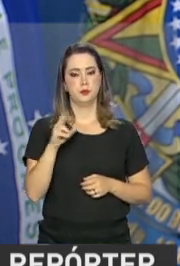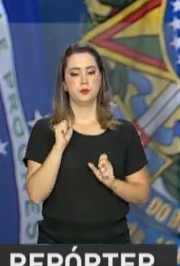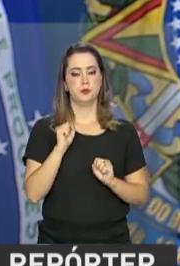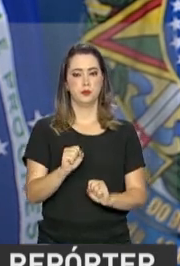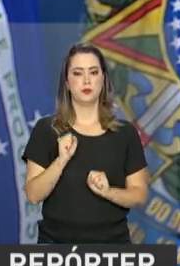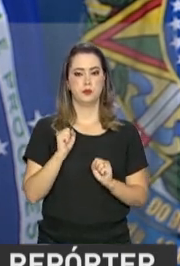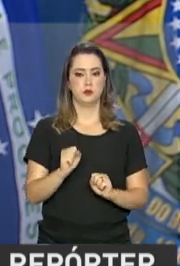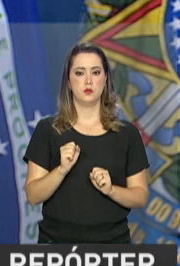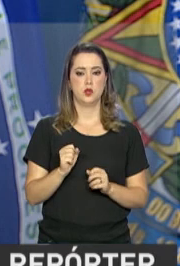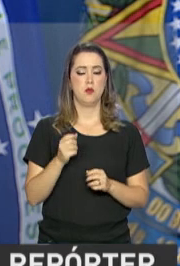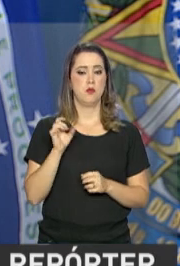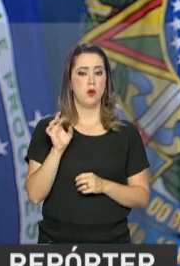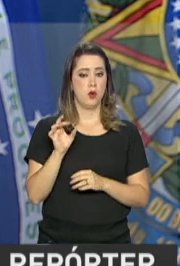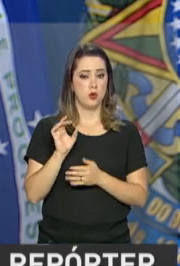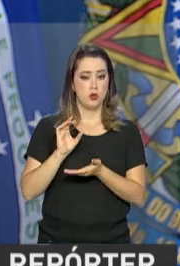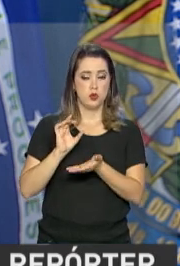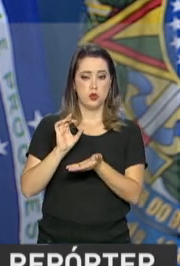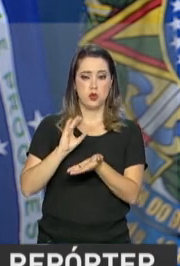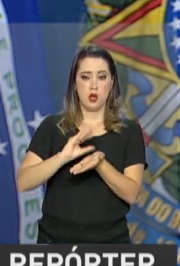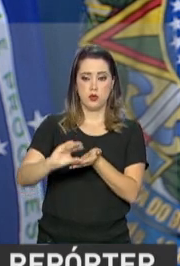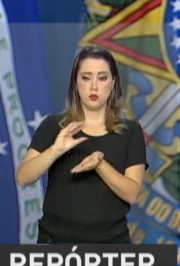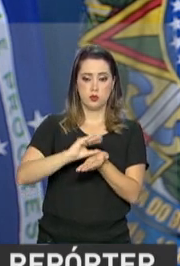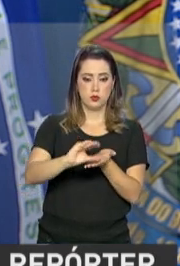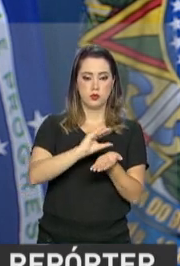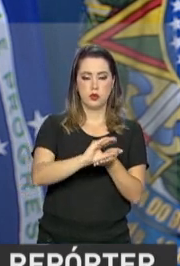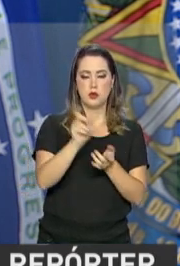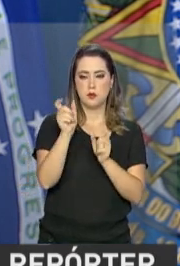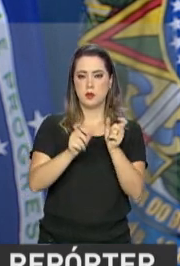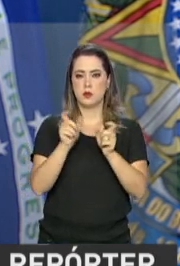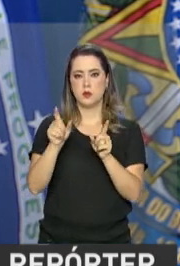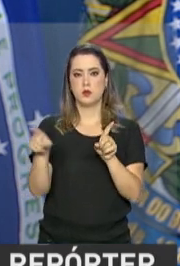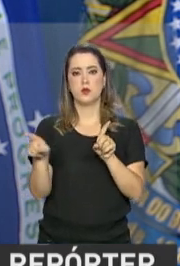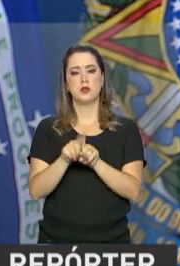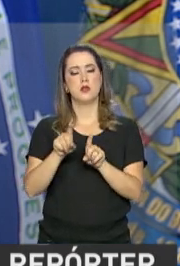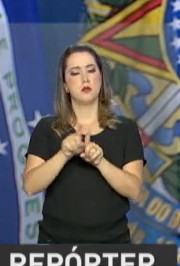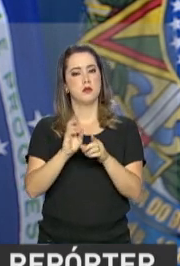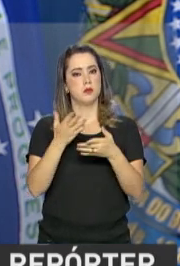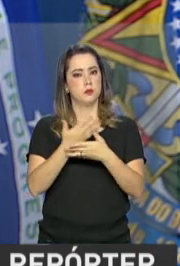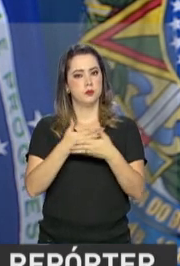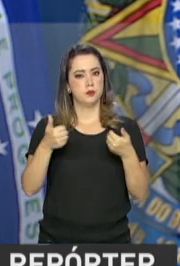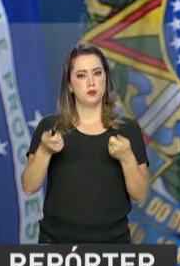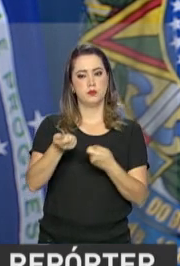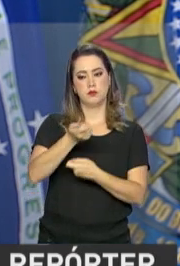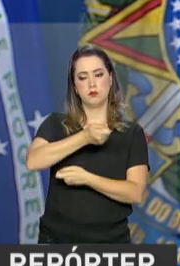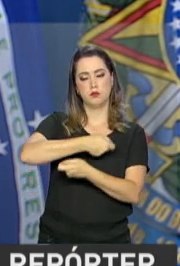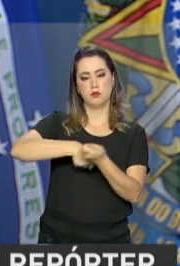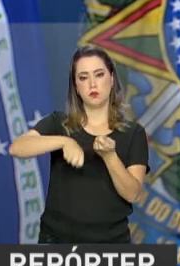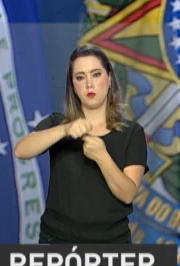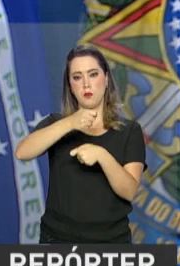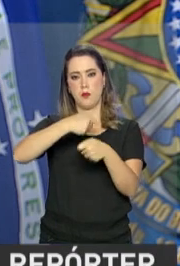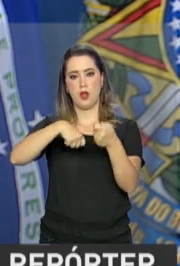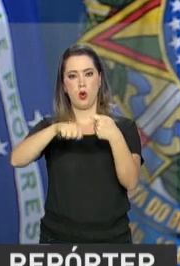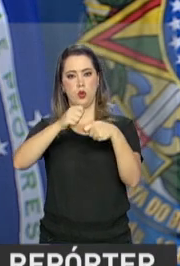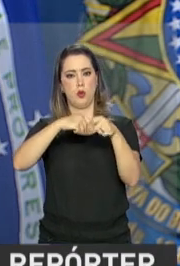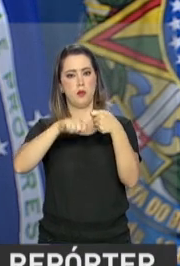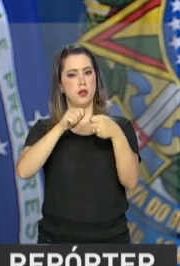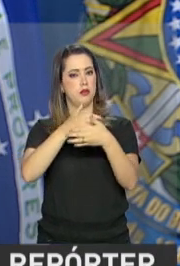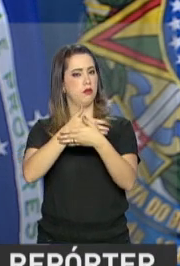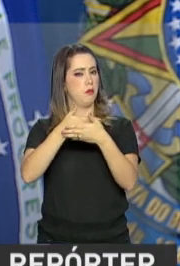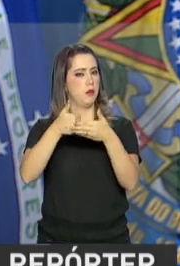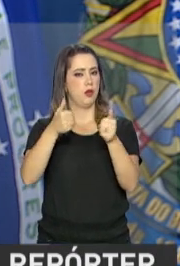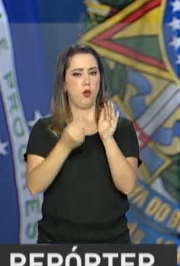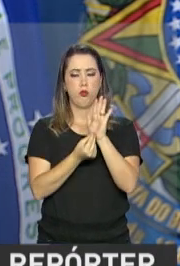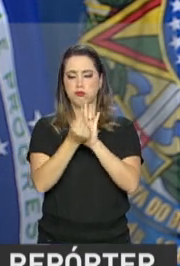podem não só satisfazer aqueles que vão buscá-los mas também há a a inserir-se na na